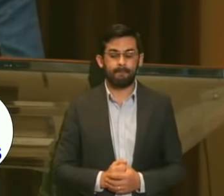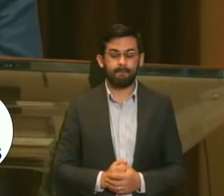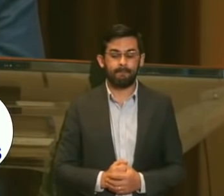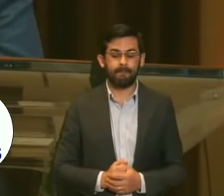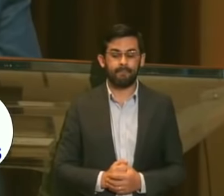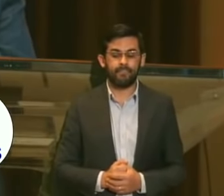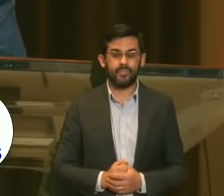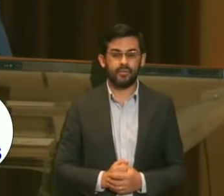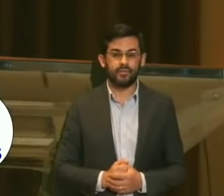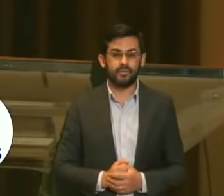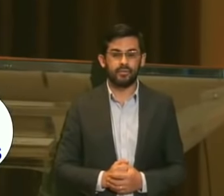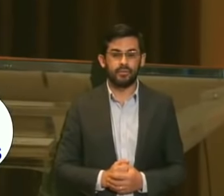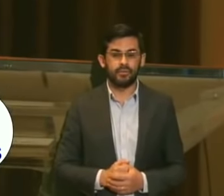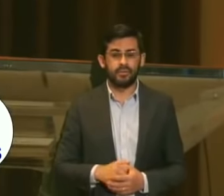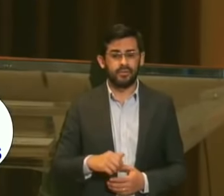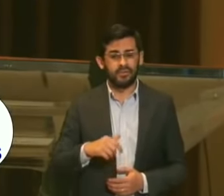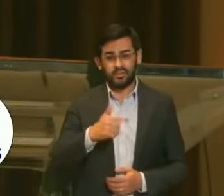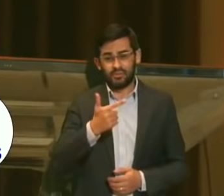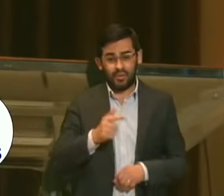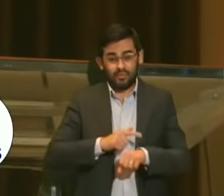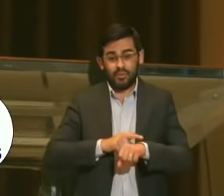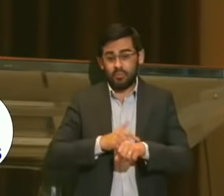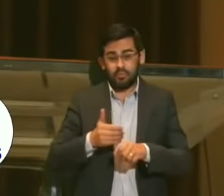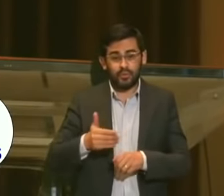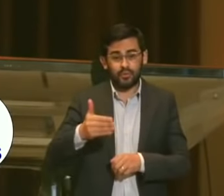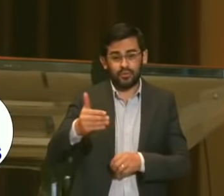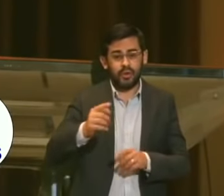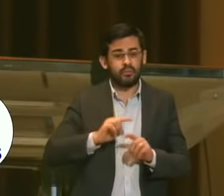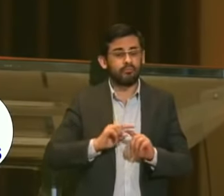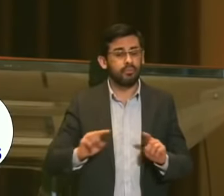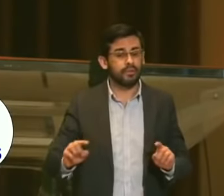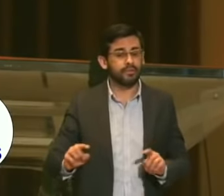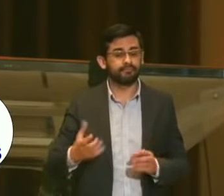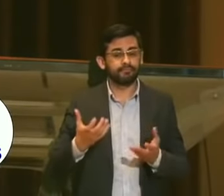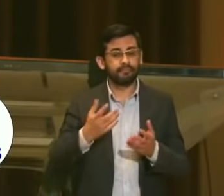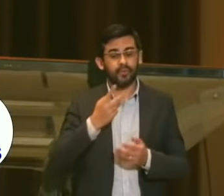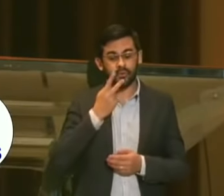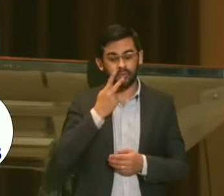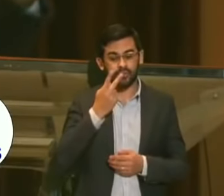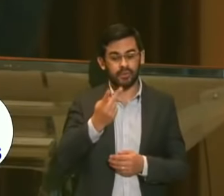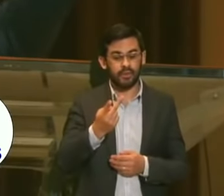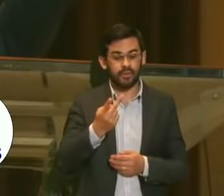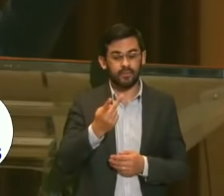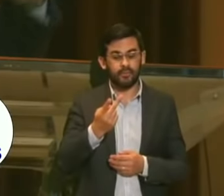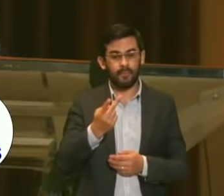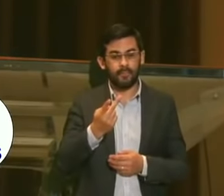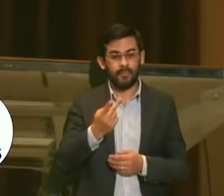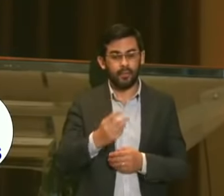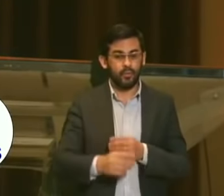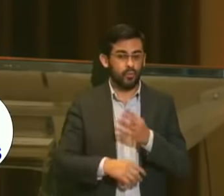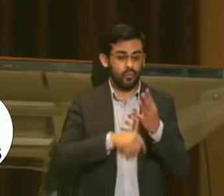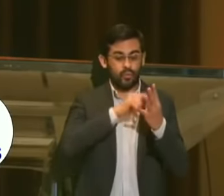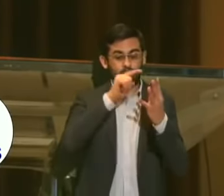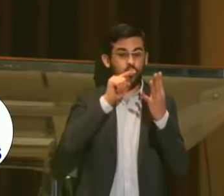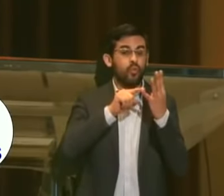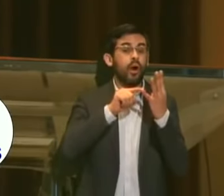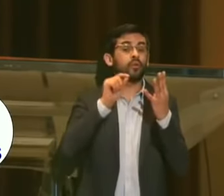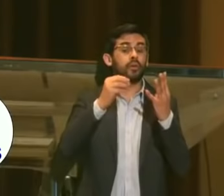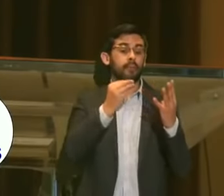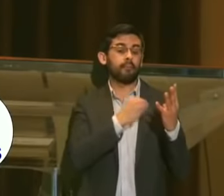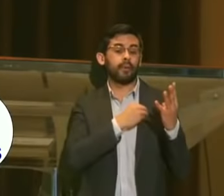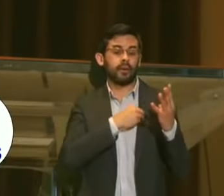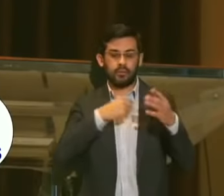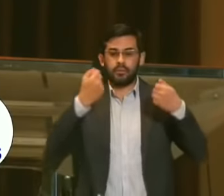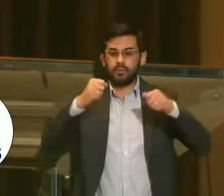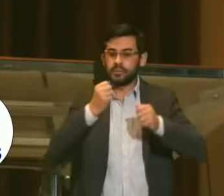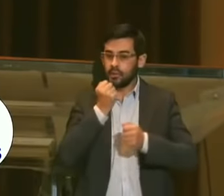Eu não tenho tempo para continuar aqui, mas eu só vou citar o quarto tipo de pecado que tem